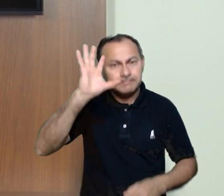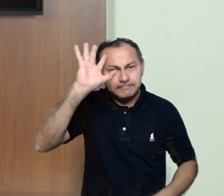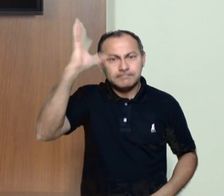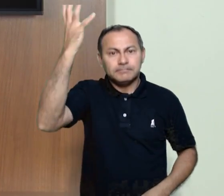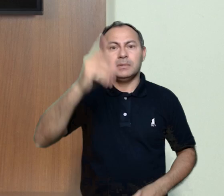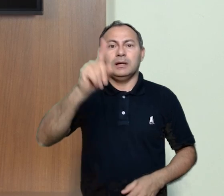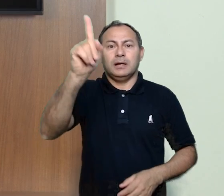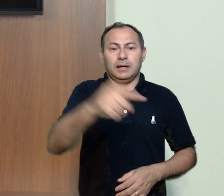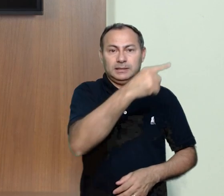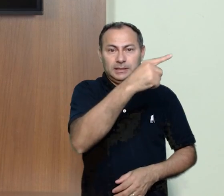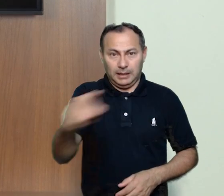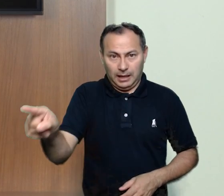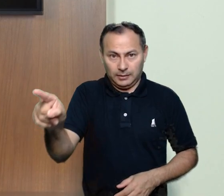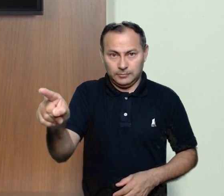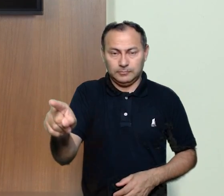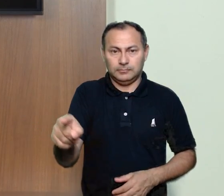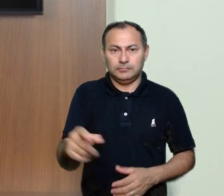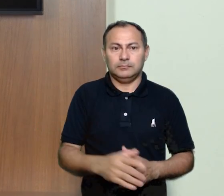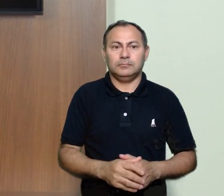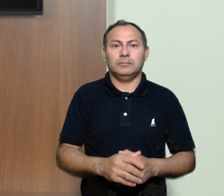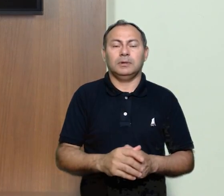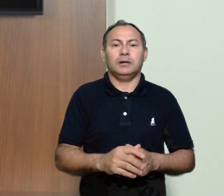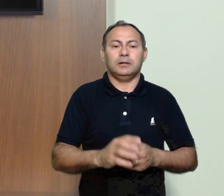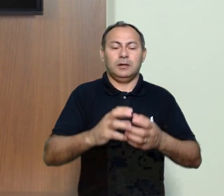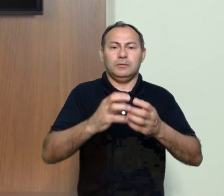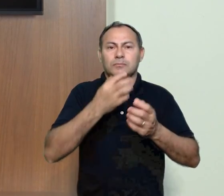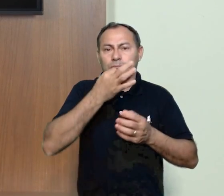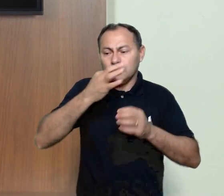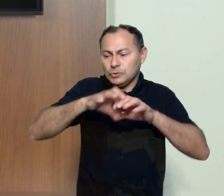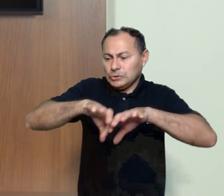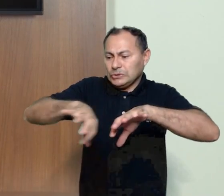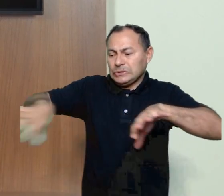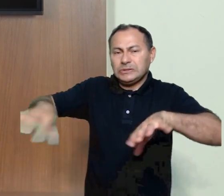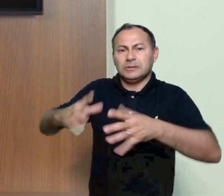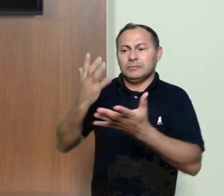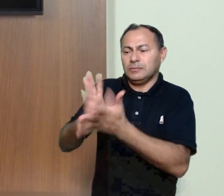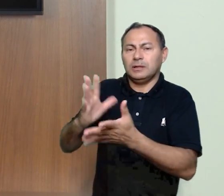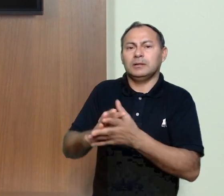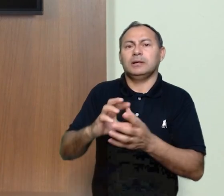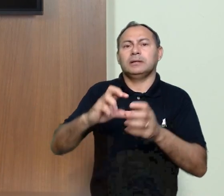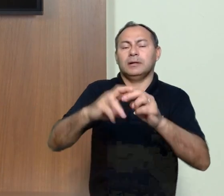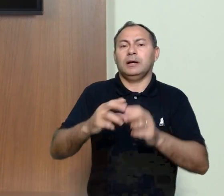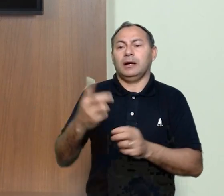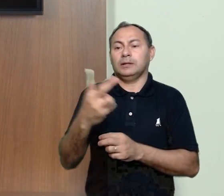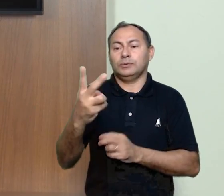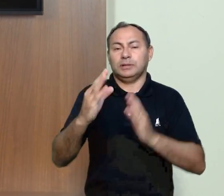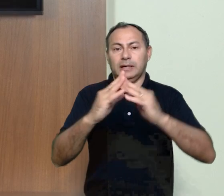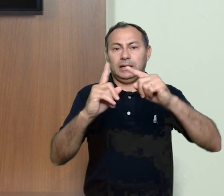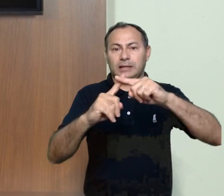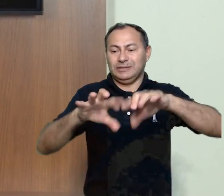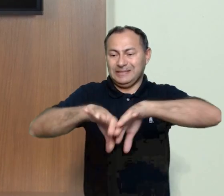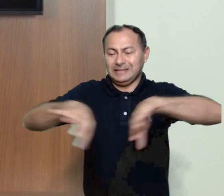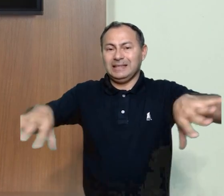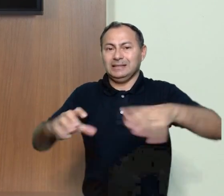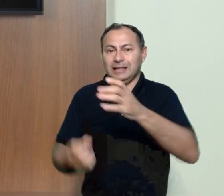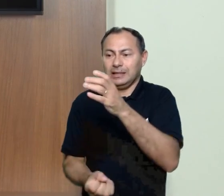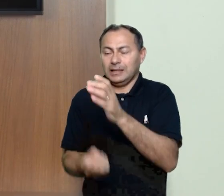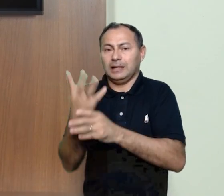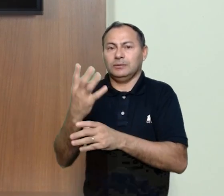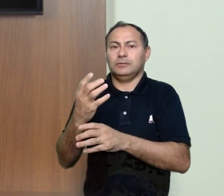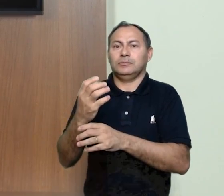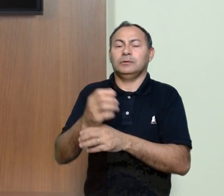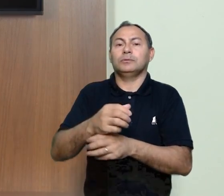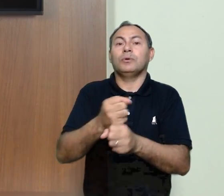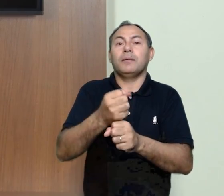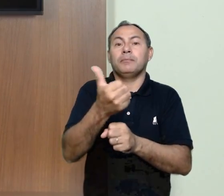decidiram cancelar a excomunhão recíproca que as duas igrejas tinham criado